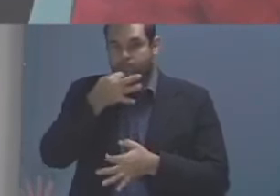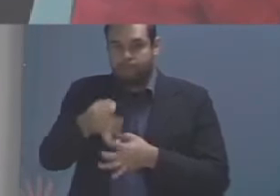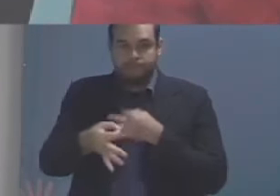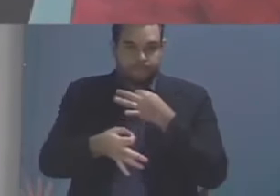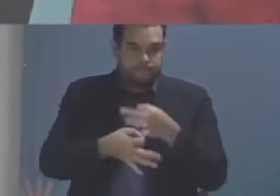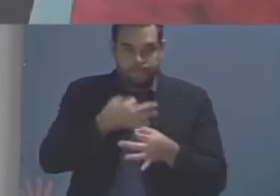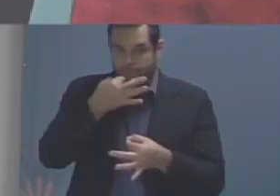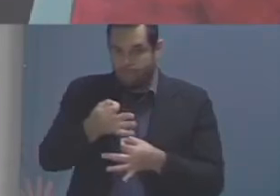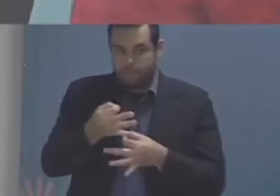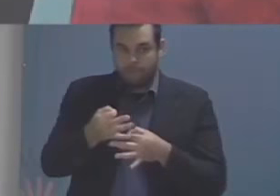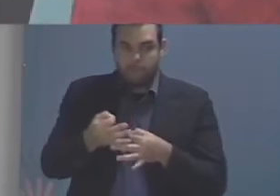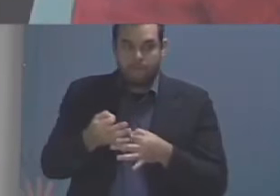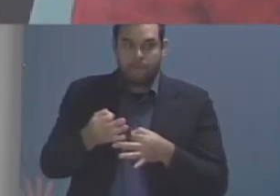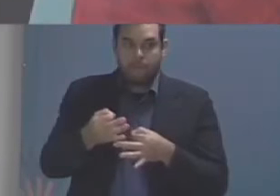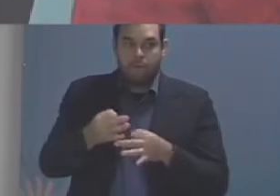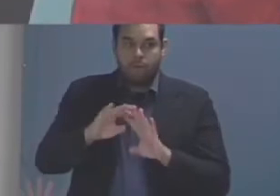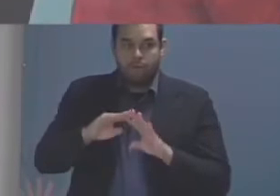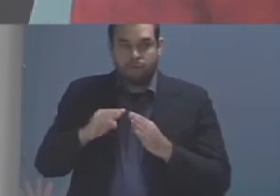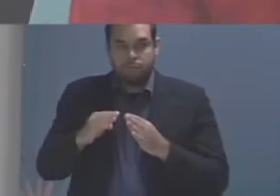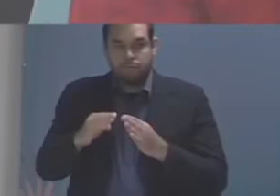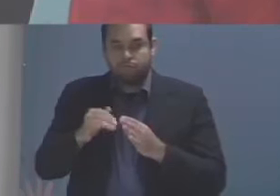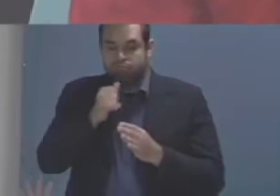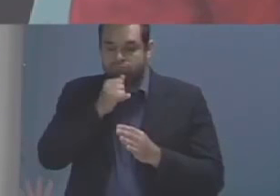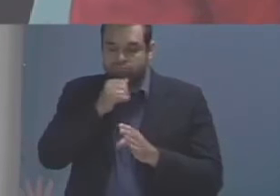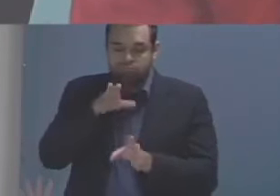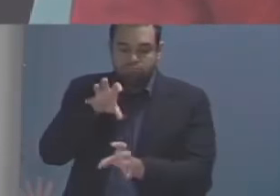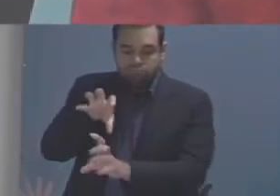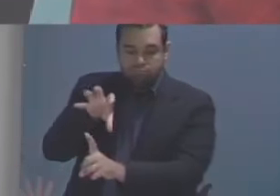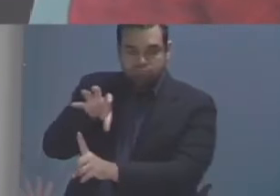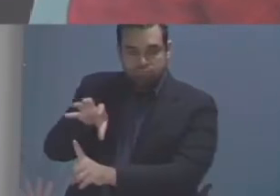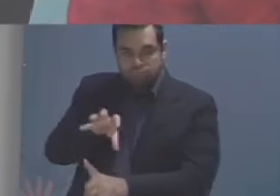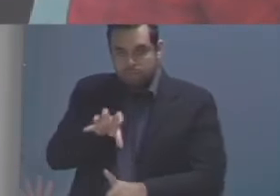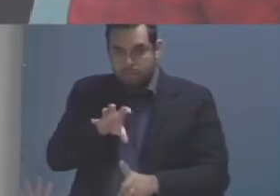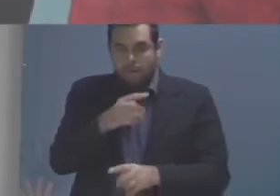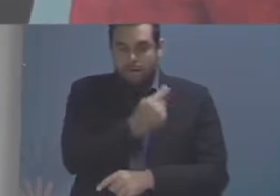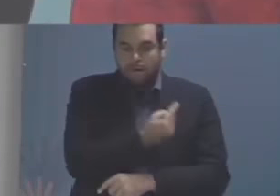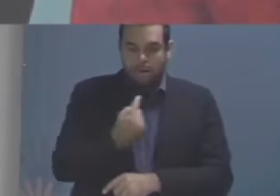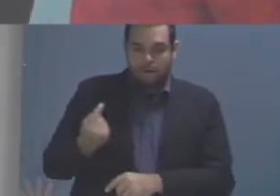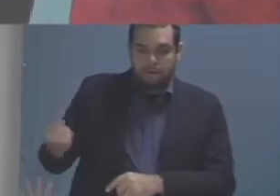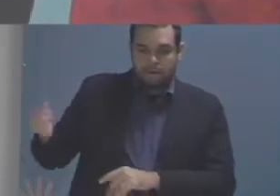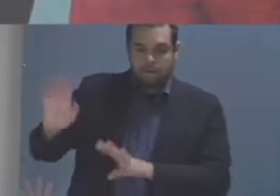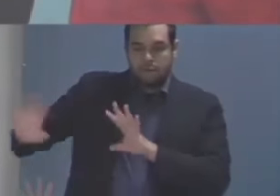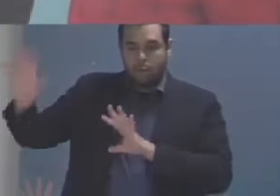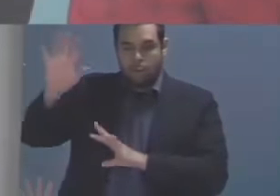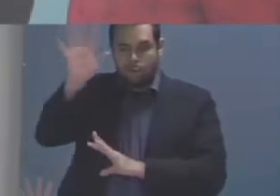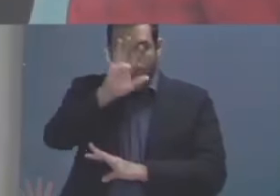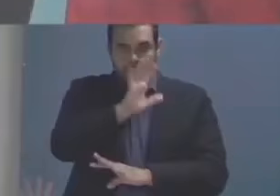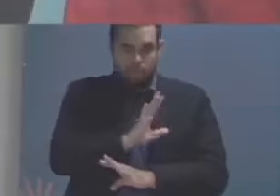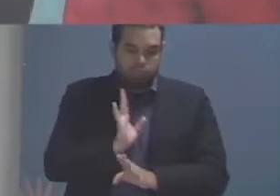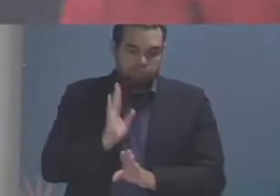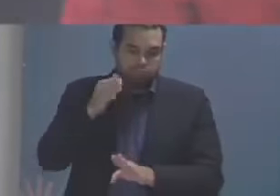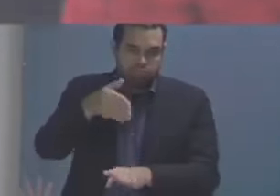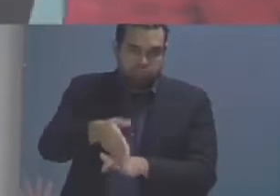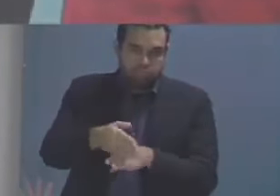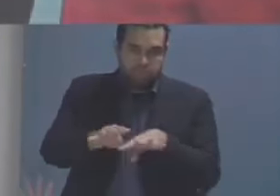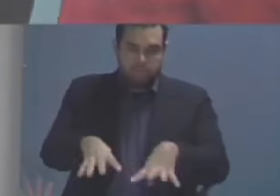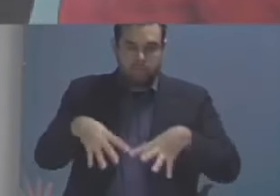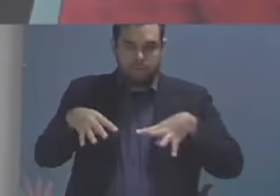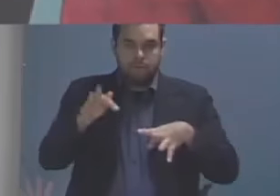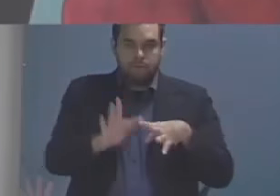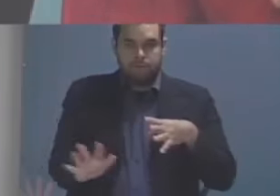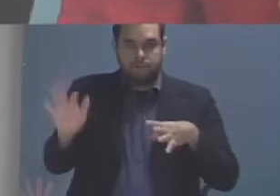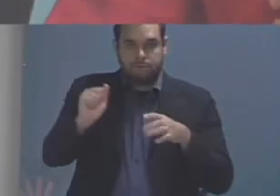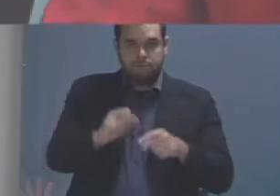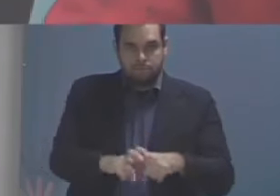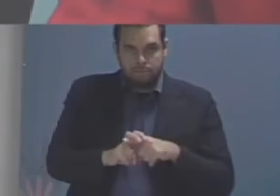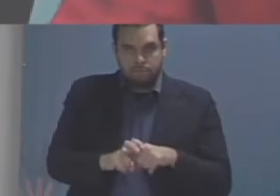indicação, né, que era uma espécie de colégio eleitoral, que era uma indicação de cada regional que compunha o plenário do Conselho Federal. Isso